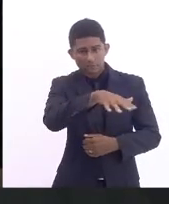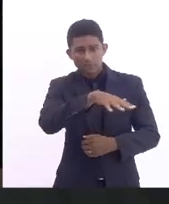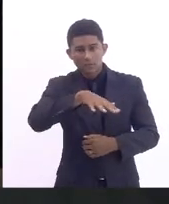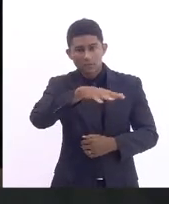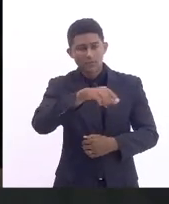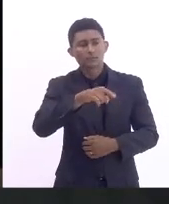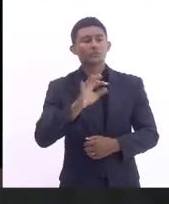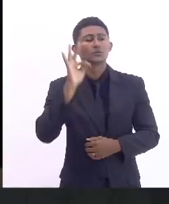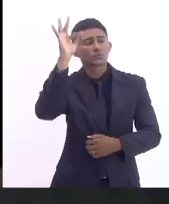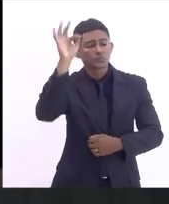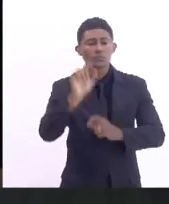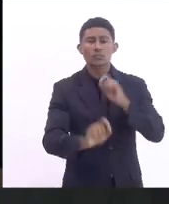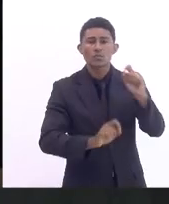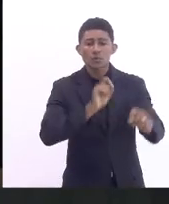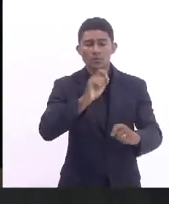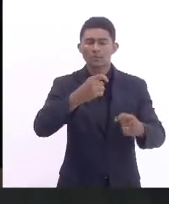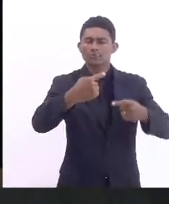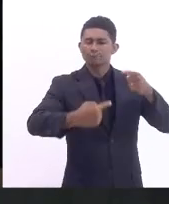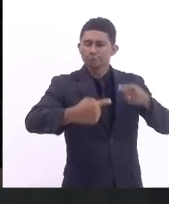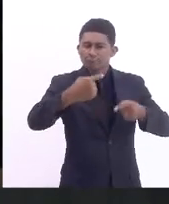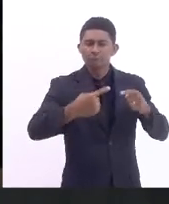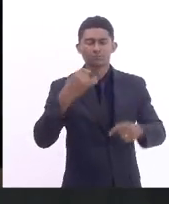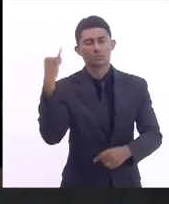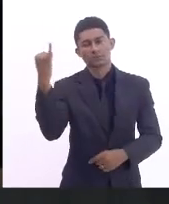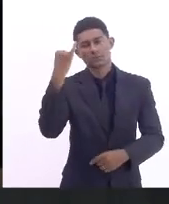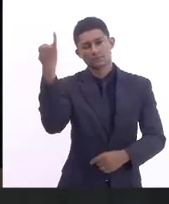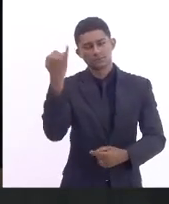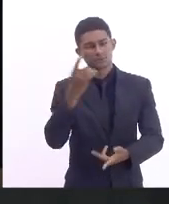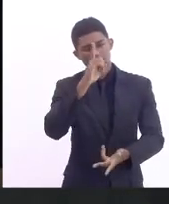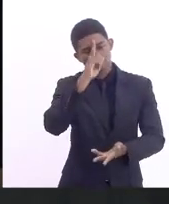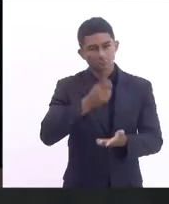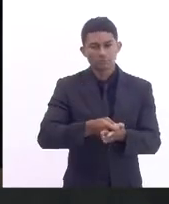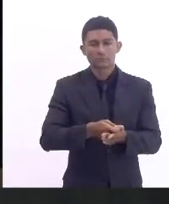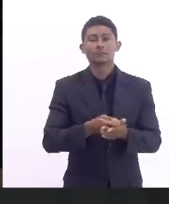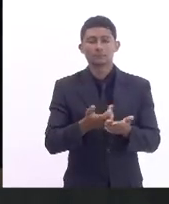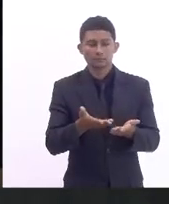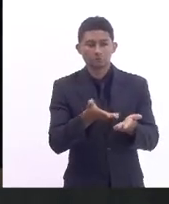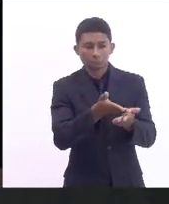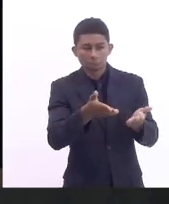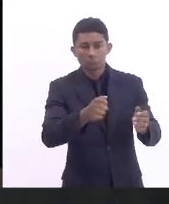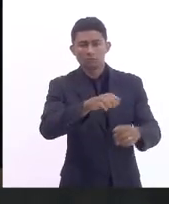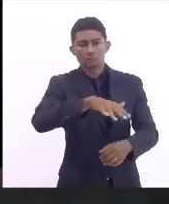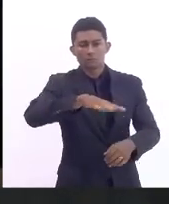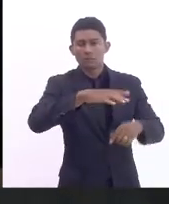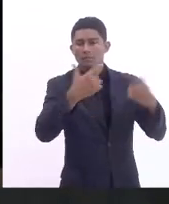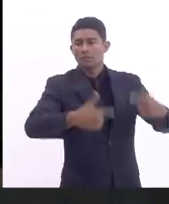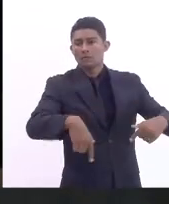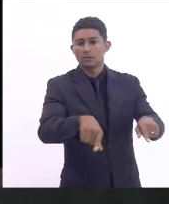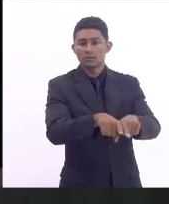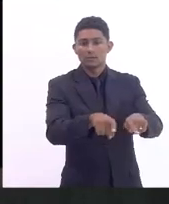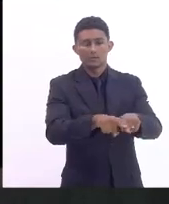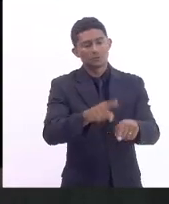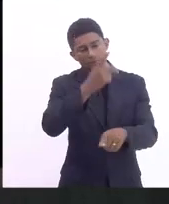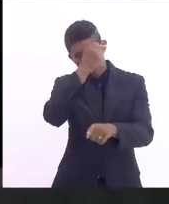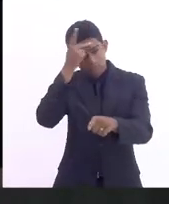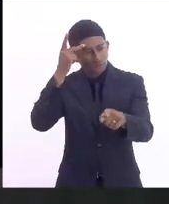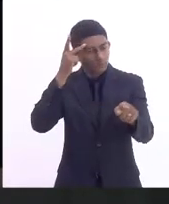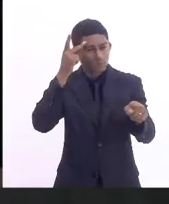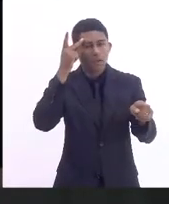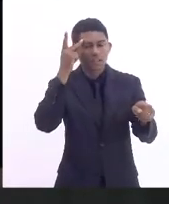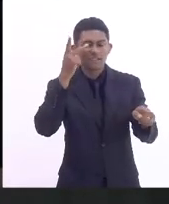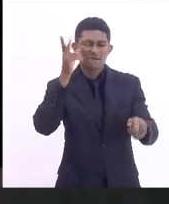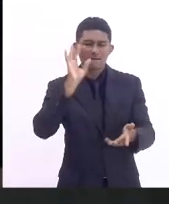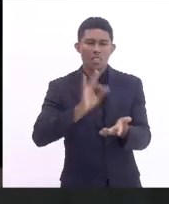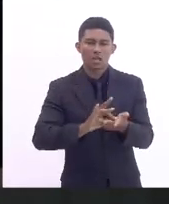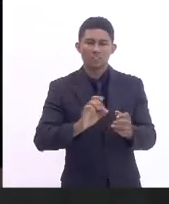nos destinos de sua própria classe como trabalhador como pessoas que realmente dão a sua